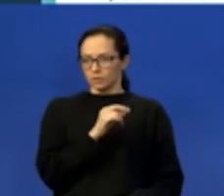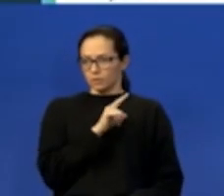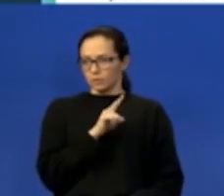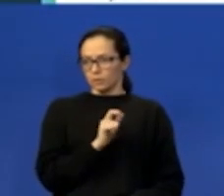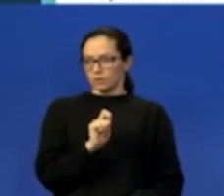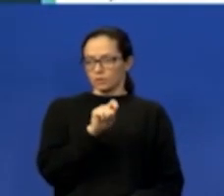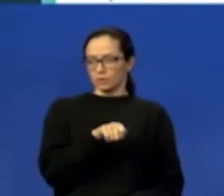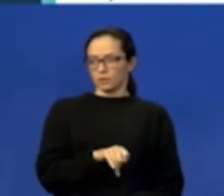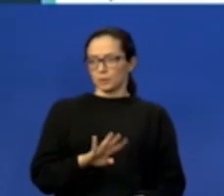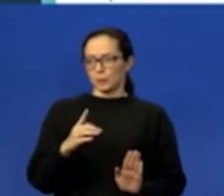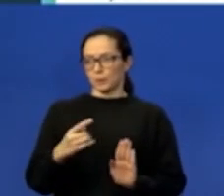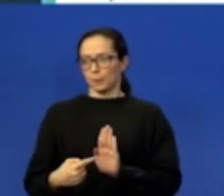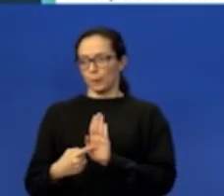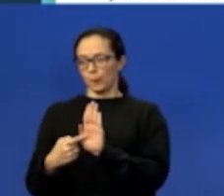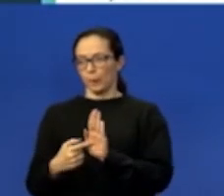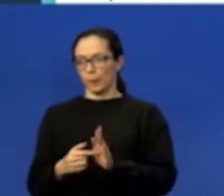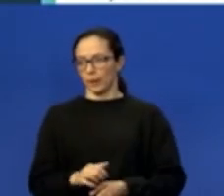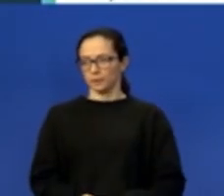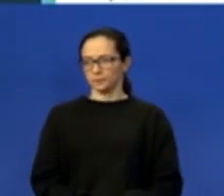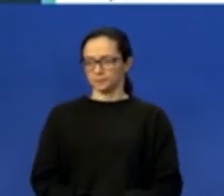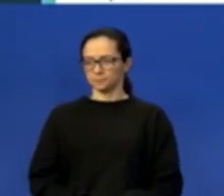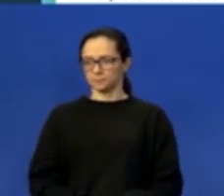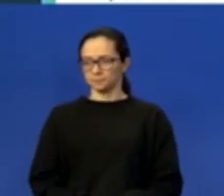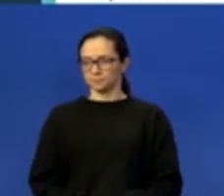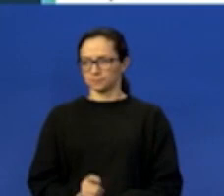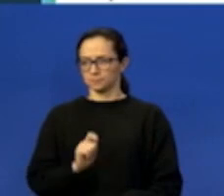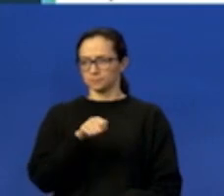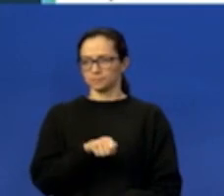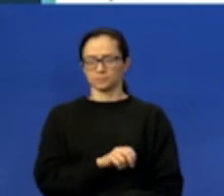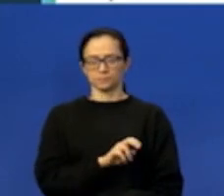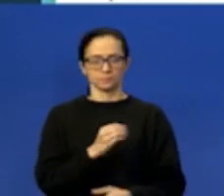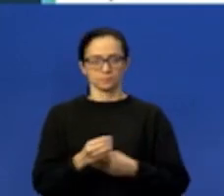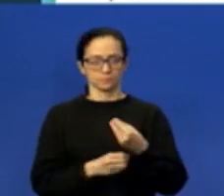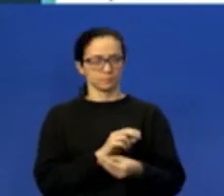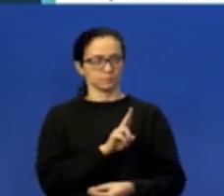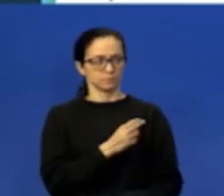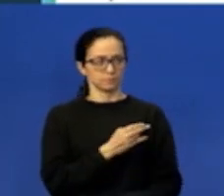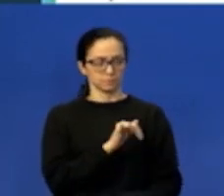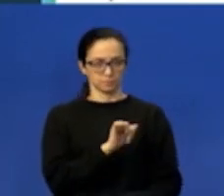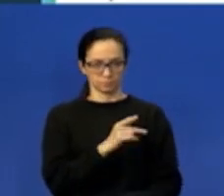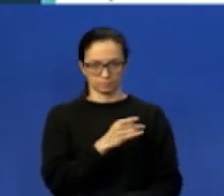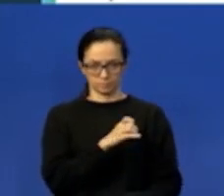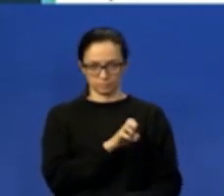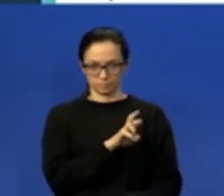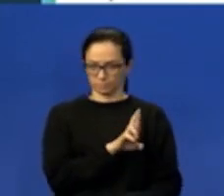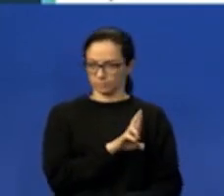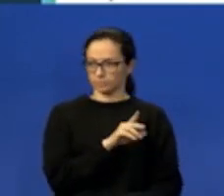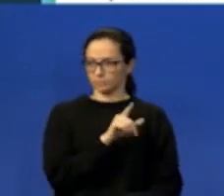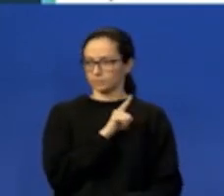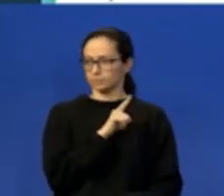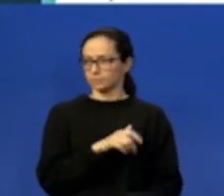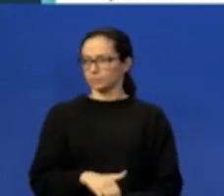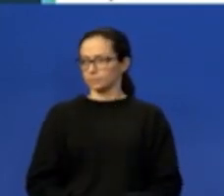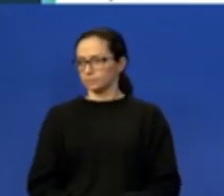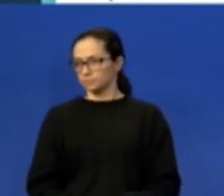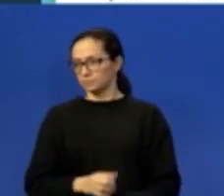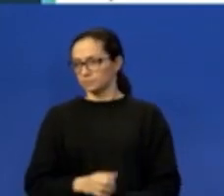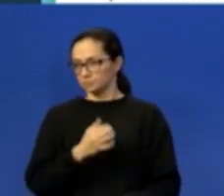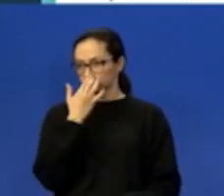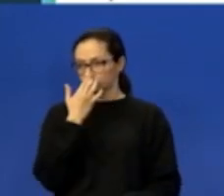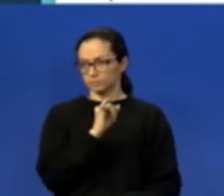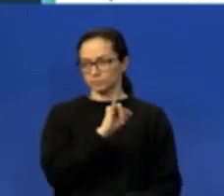gente vai classificar as anemias em relação à hipercrômica, em relação à anemia hipercrômica, em que o